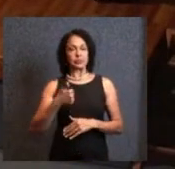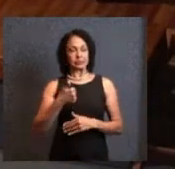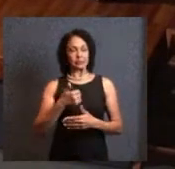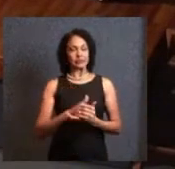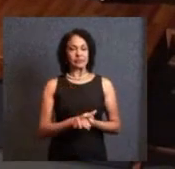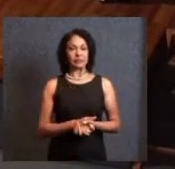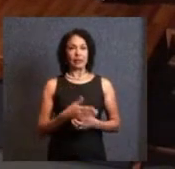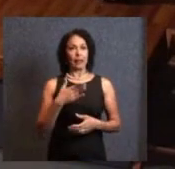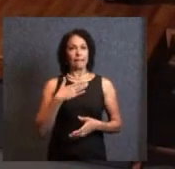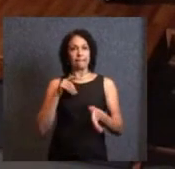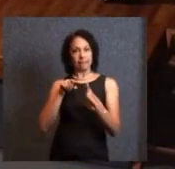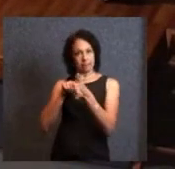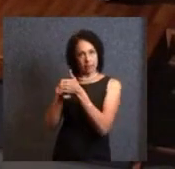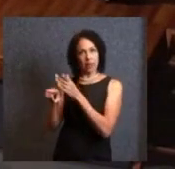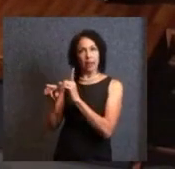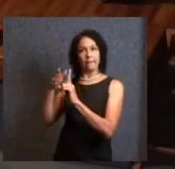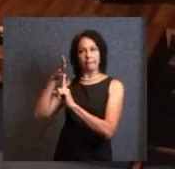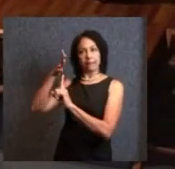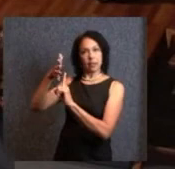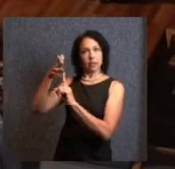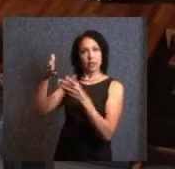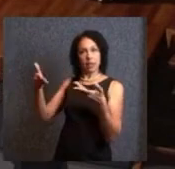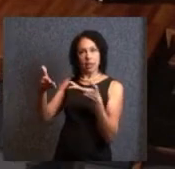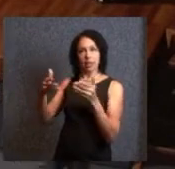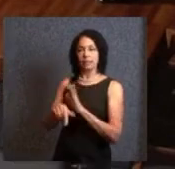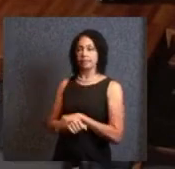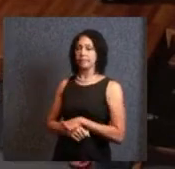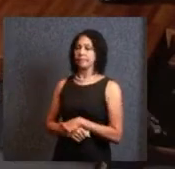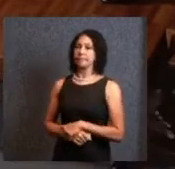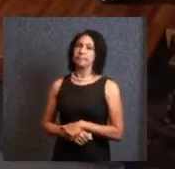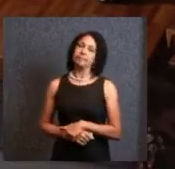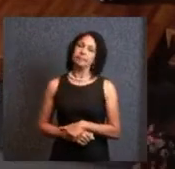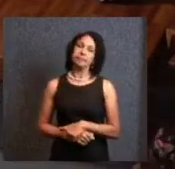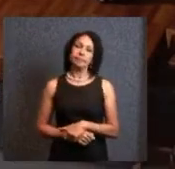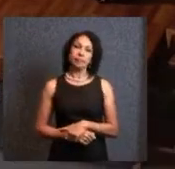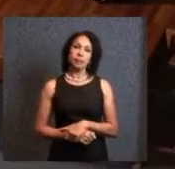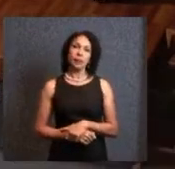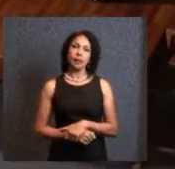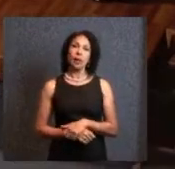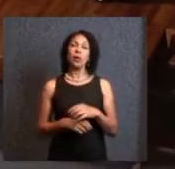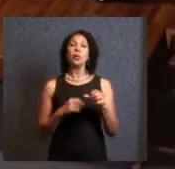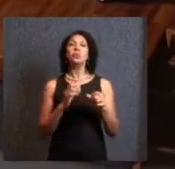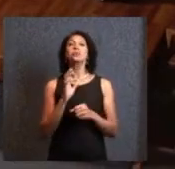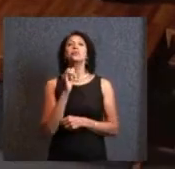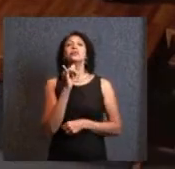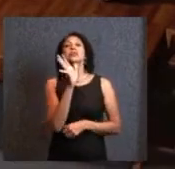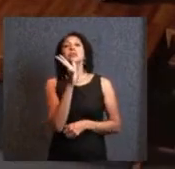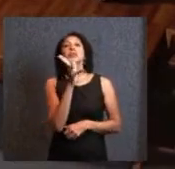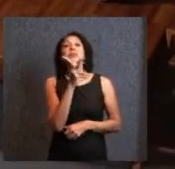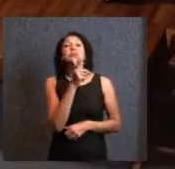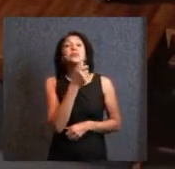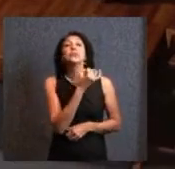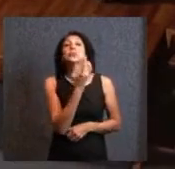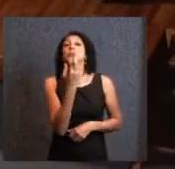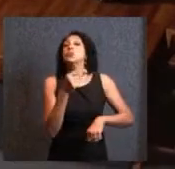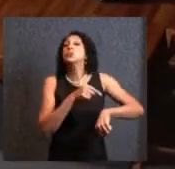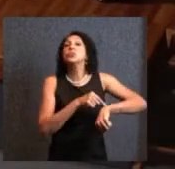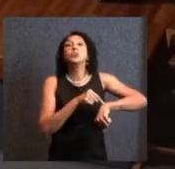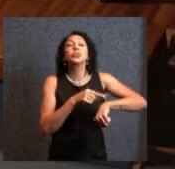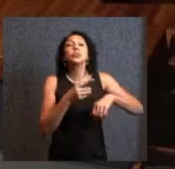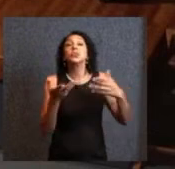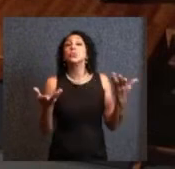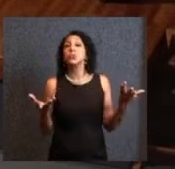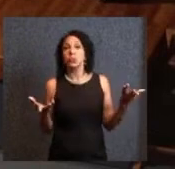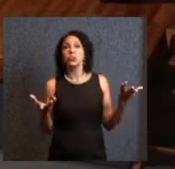E a minha pergunta nesse momento, ela é relativa à duração do programa. Qual a duração do